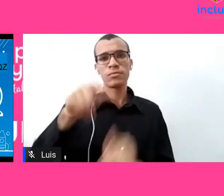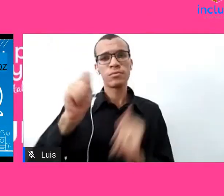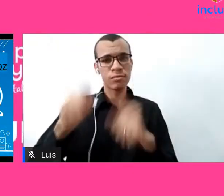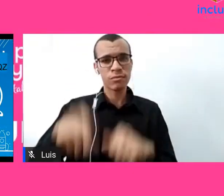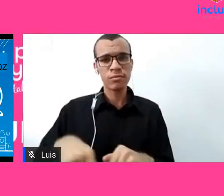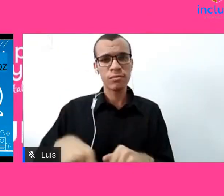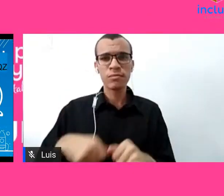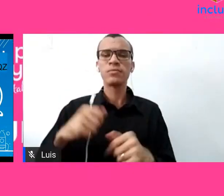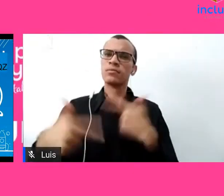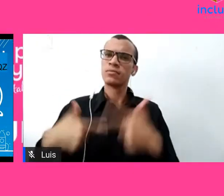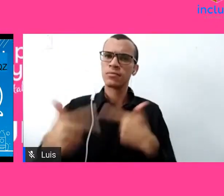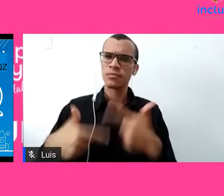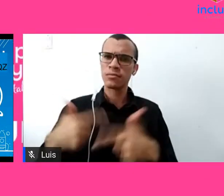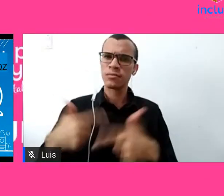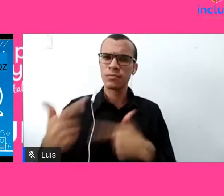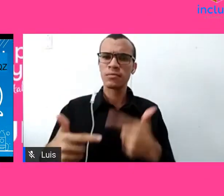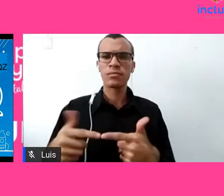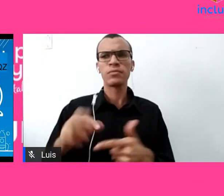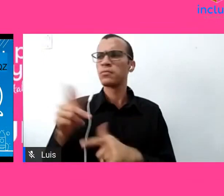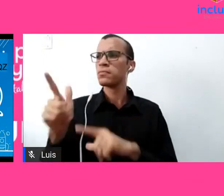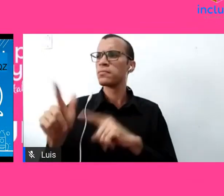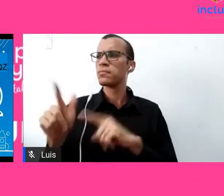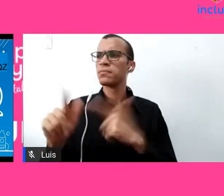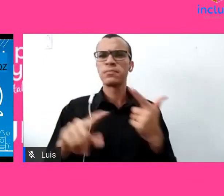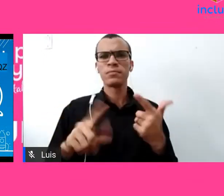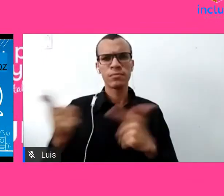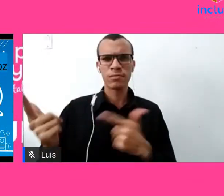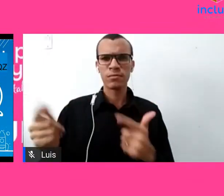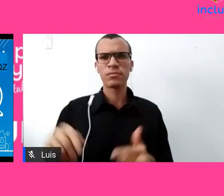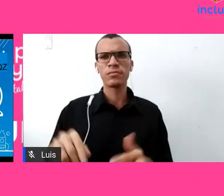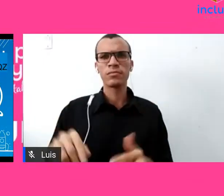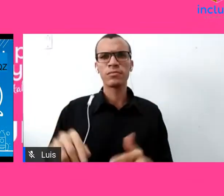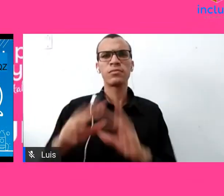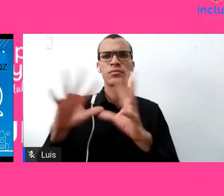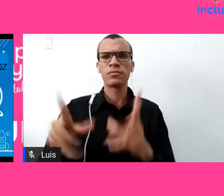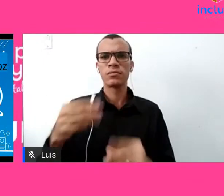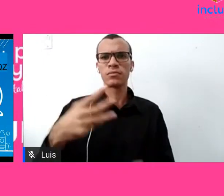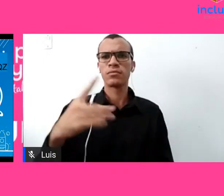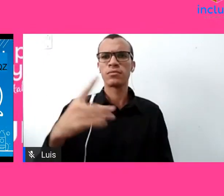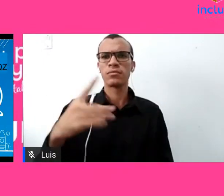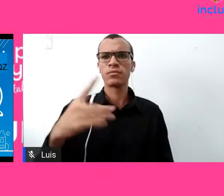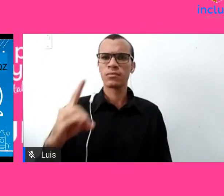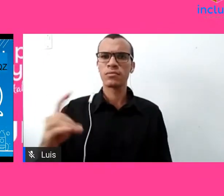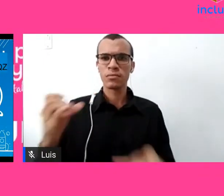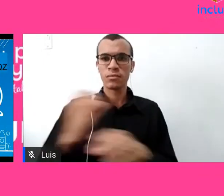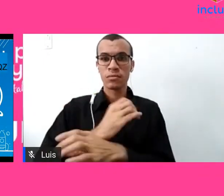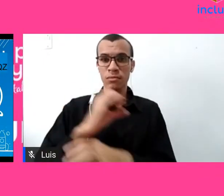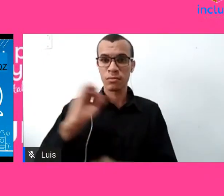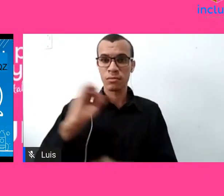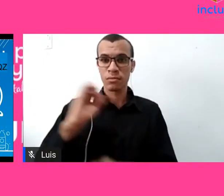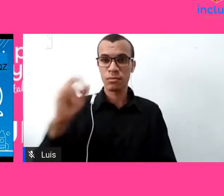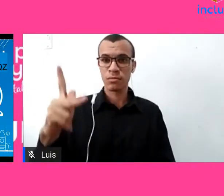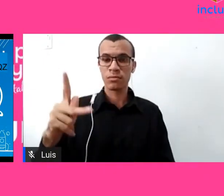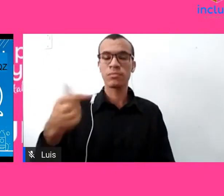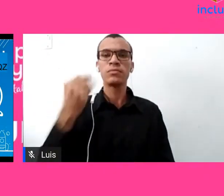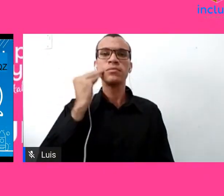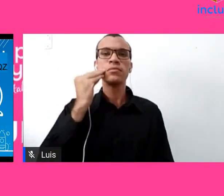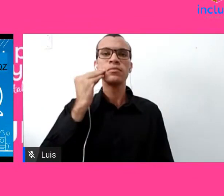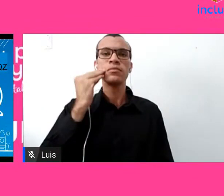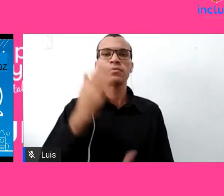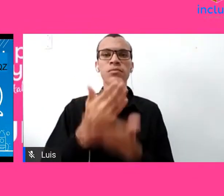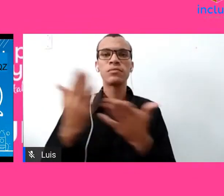com qualquer outro material aí, outro objeto 3D finalizado, tá bom? Então, eu vou mostrar para vocês